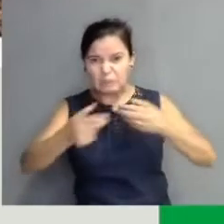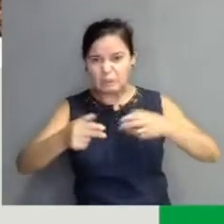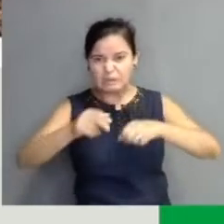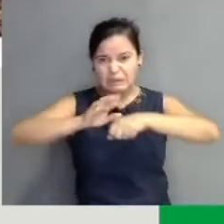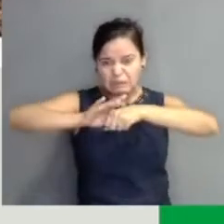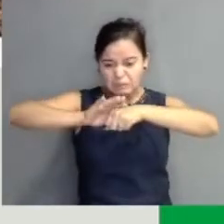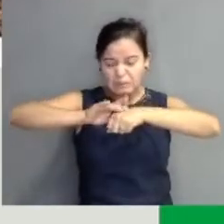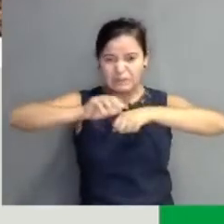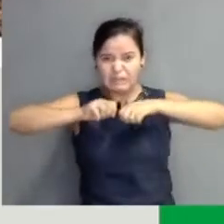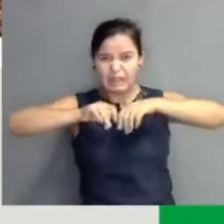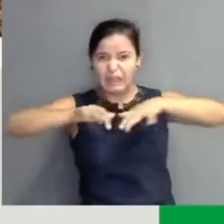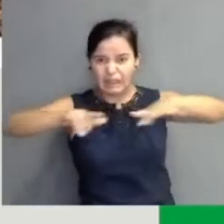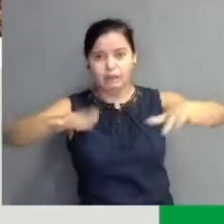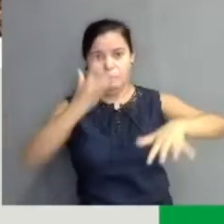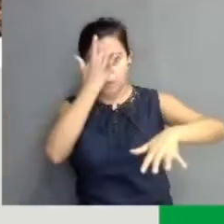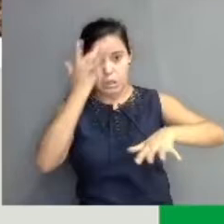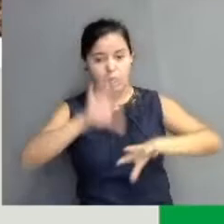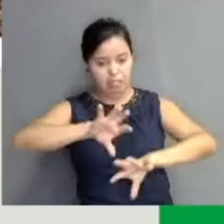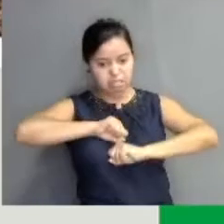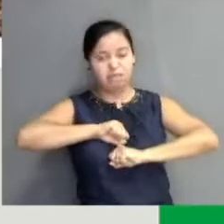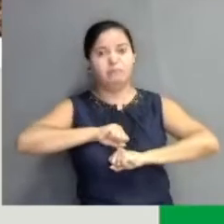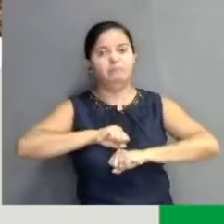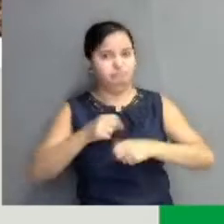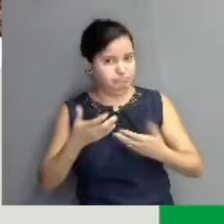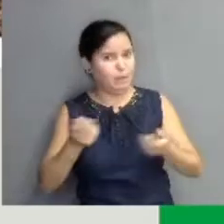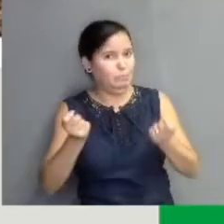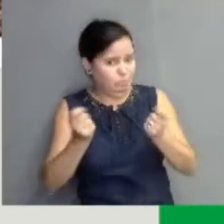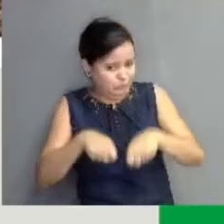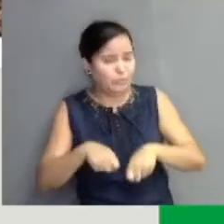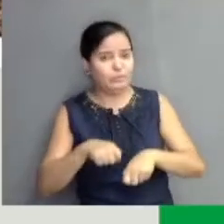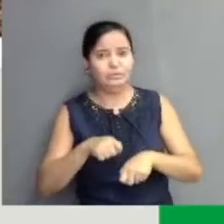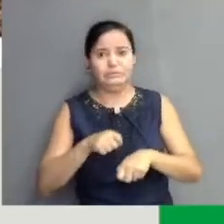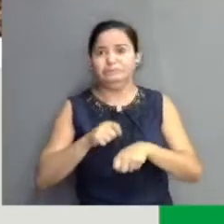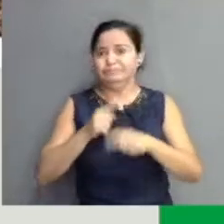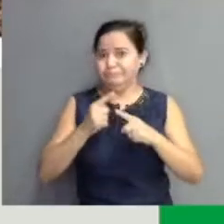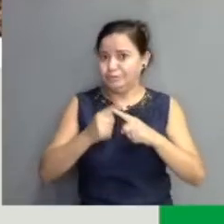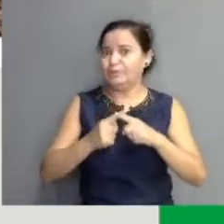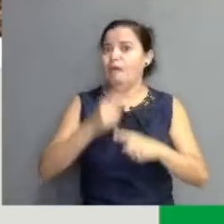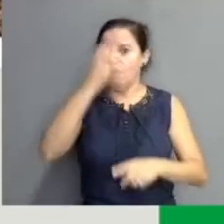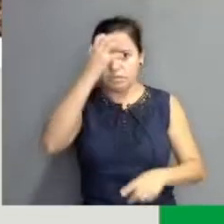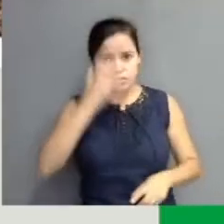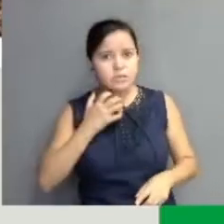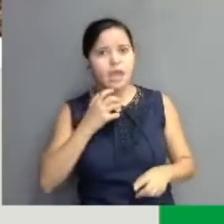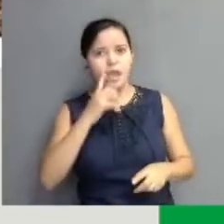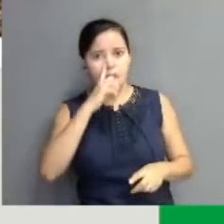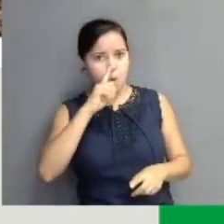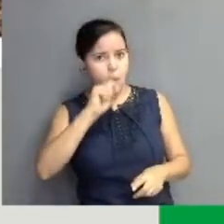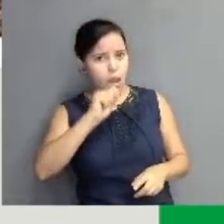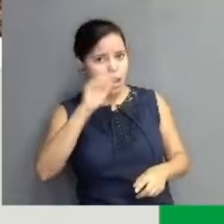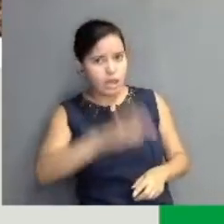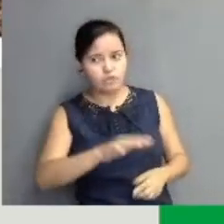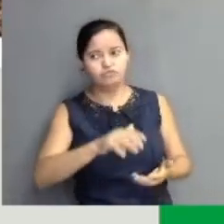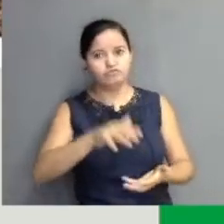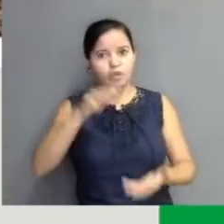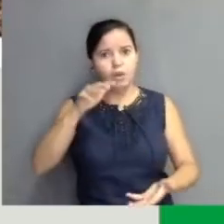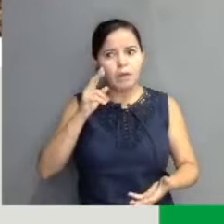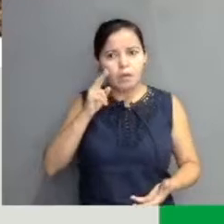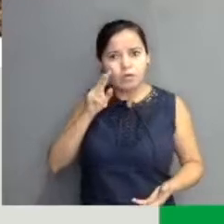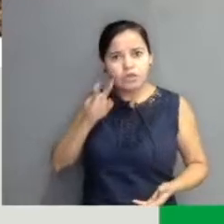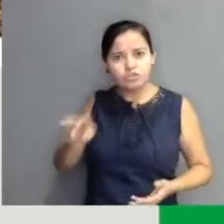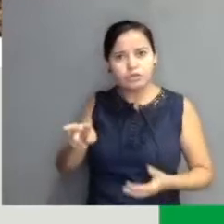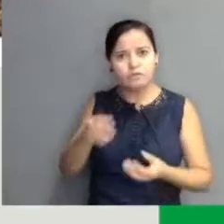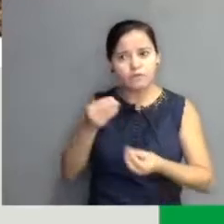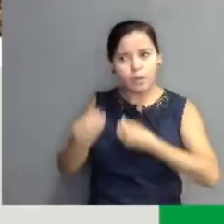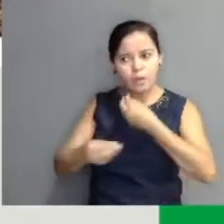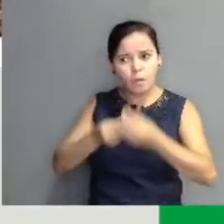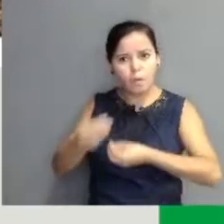de zoonoses. Então, não preciso dizer, não precisa aqui salientar a gravidade quando a gente fala de lixões. Mas quando eu entro aqui, gente, na questão